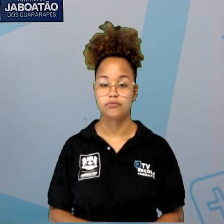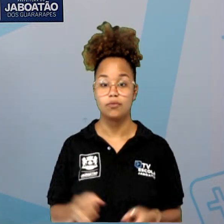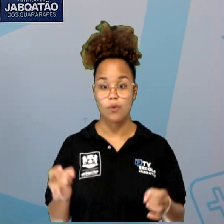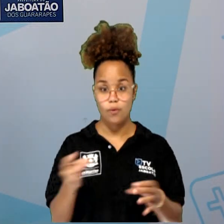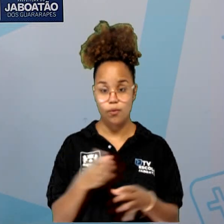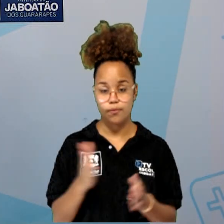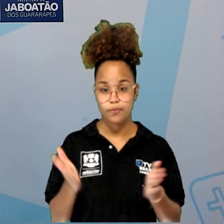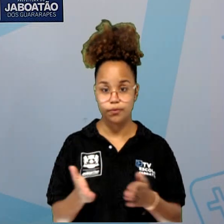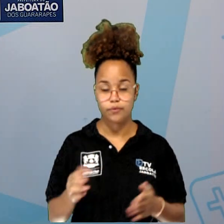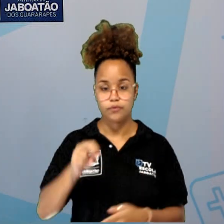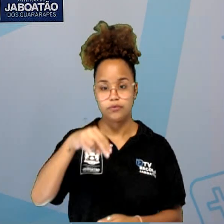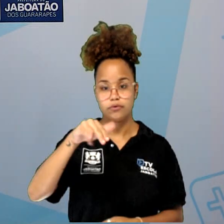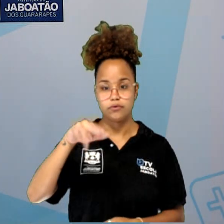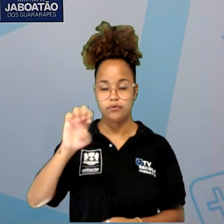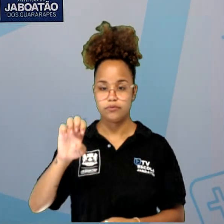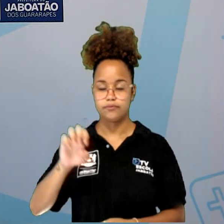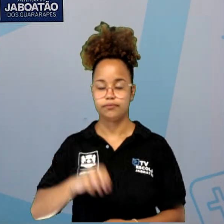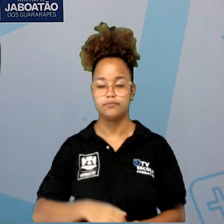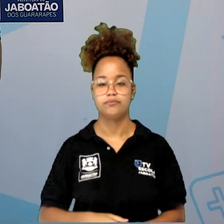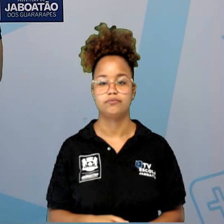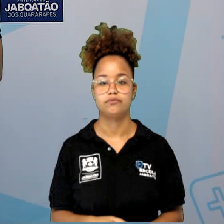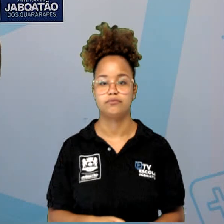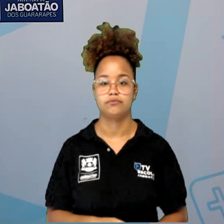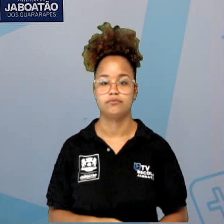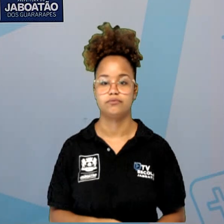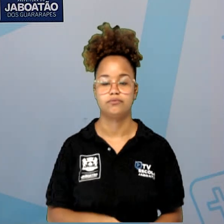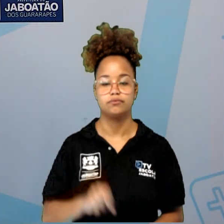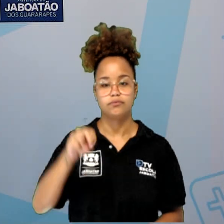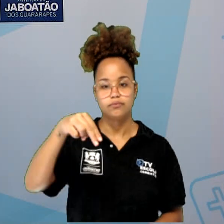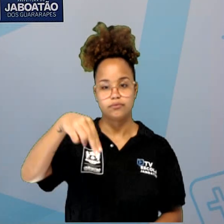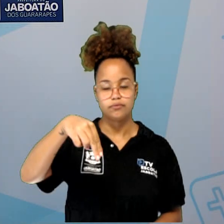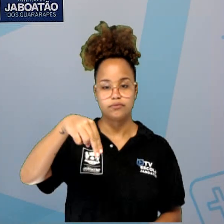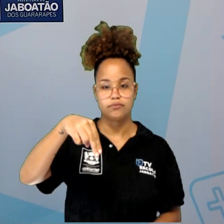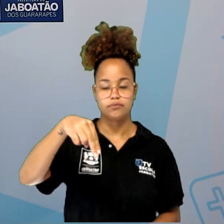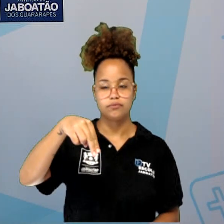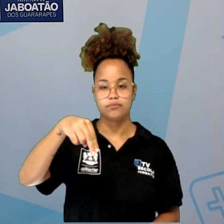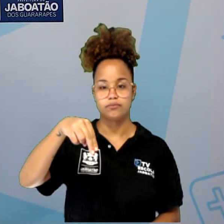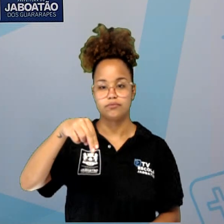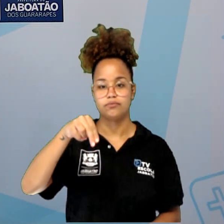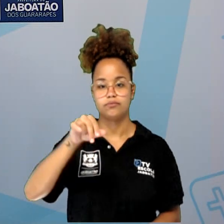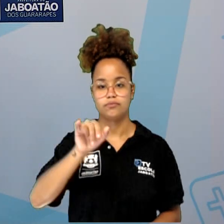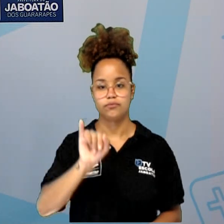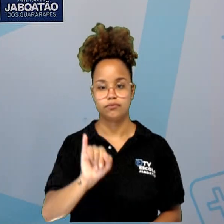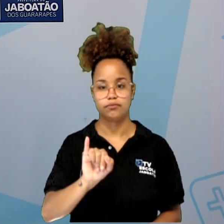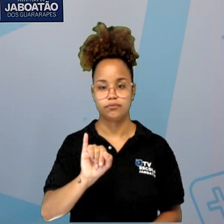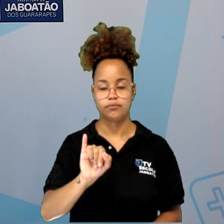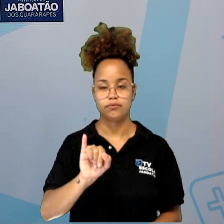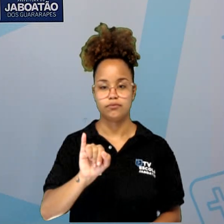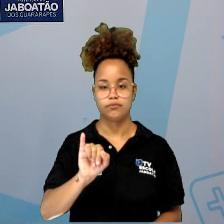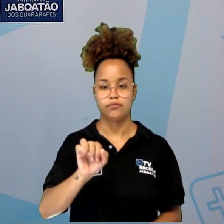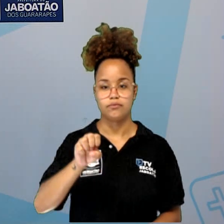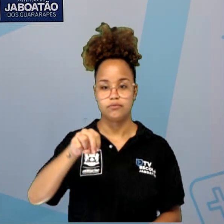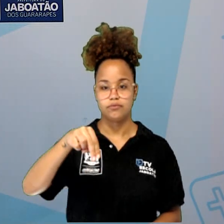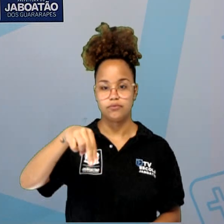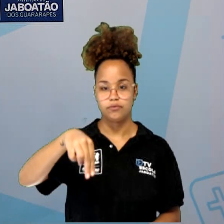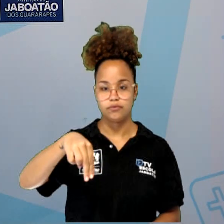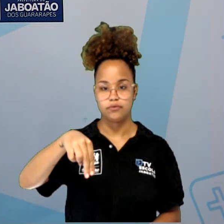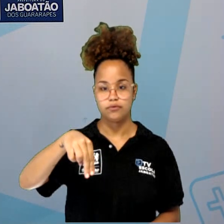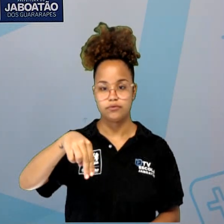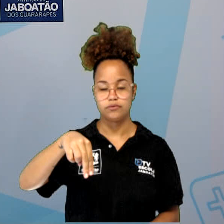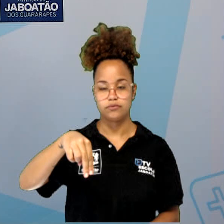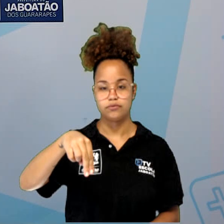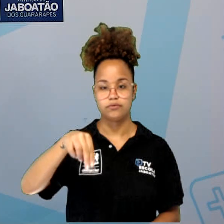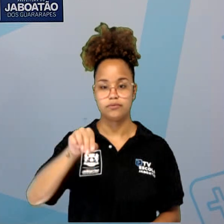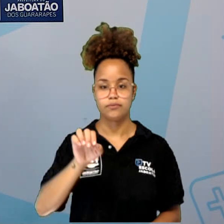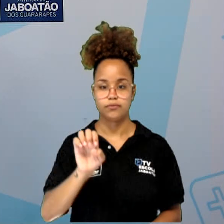a palavra nine, 9. N, I,